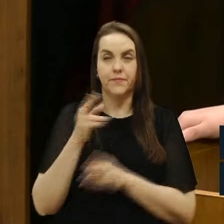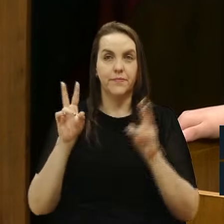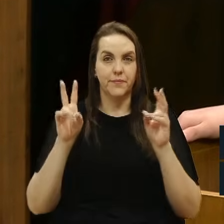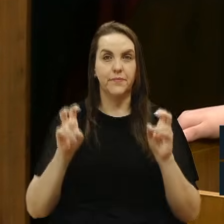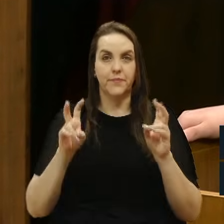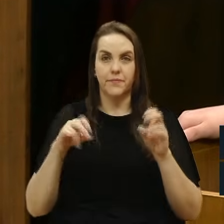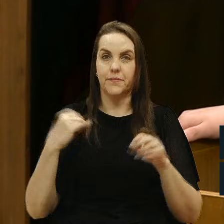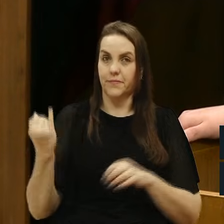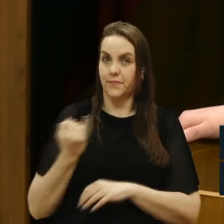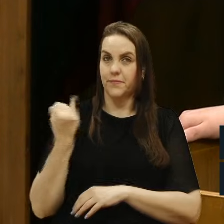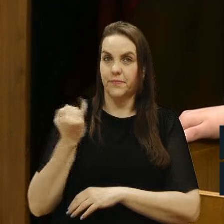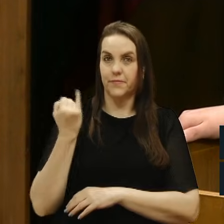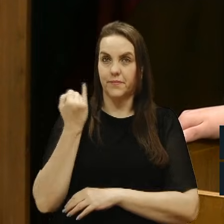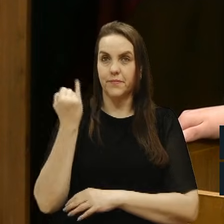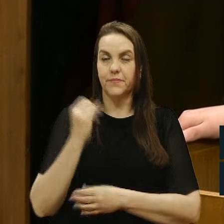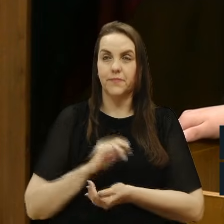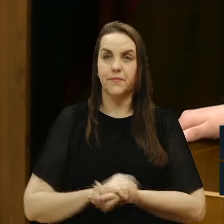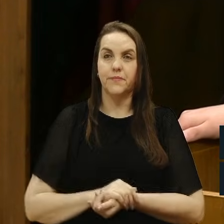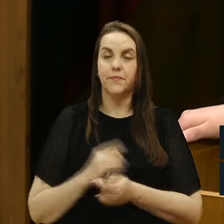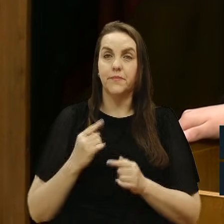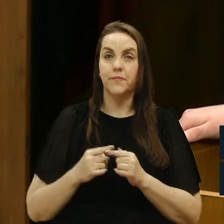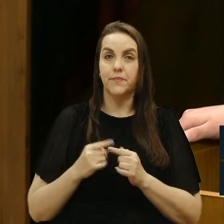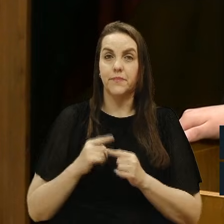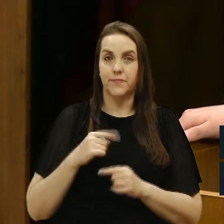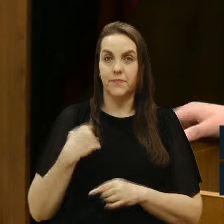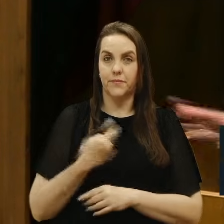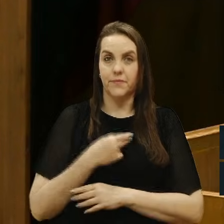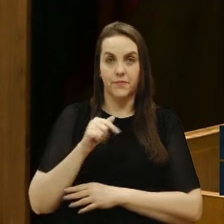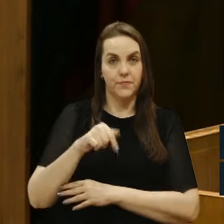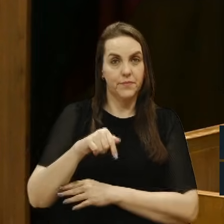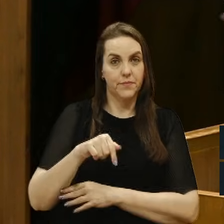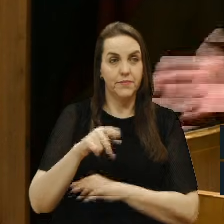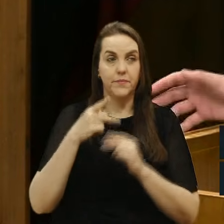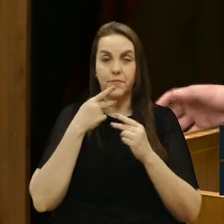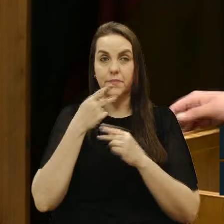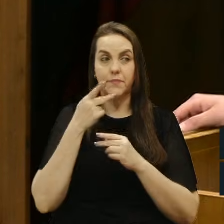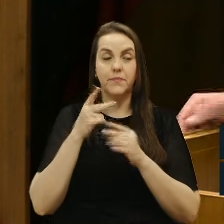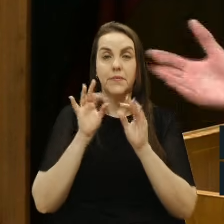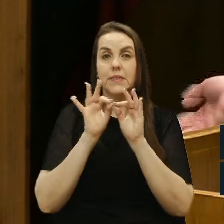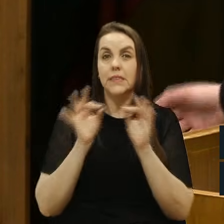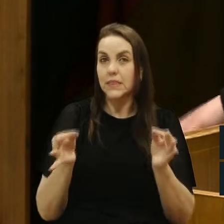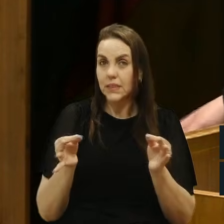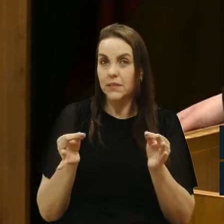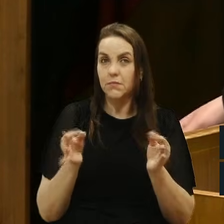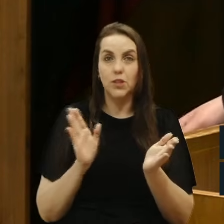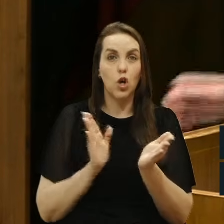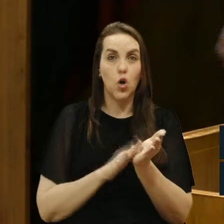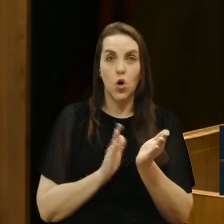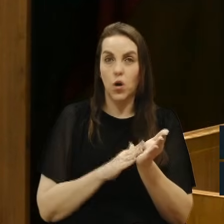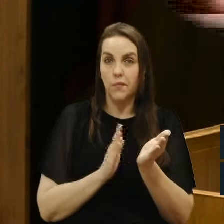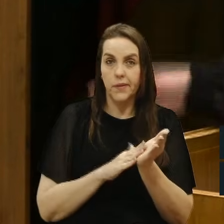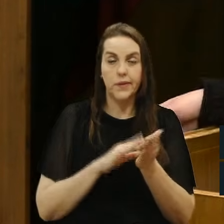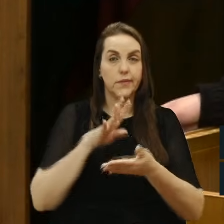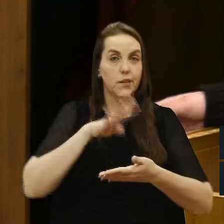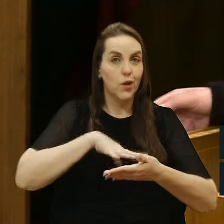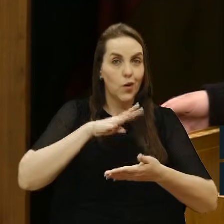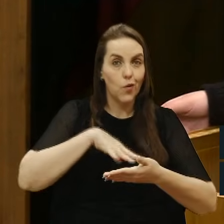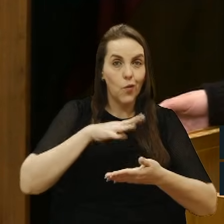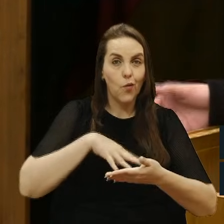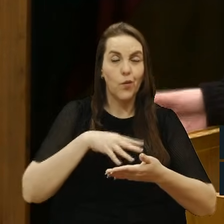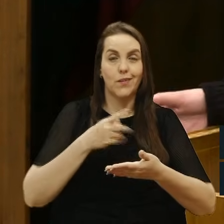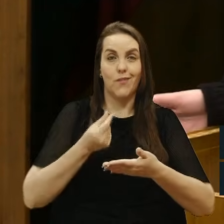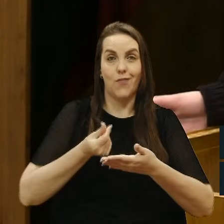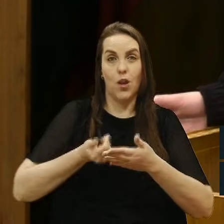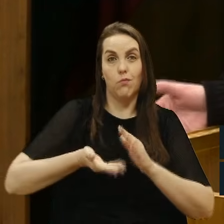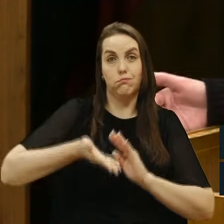muito importante, porque aqui nós não estamos falando pura e simplesmente da cobrança de uma conta, do valor exorbitante